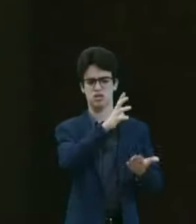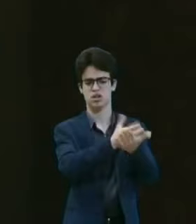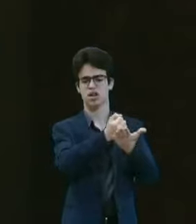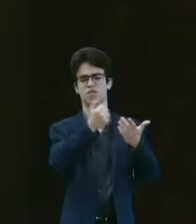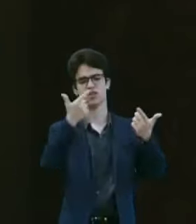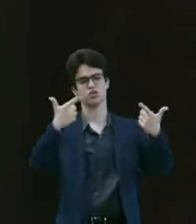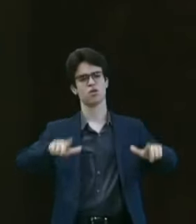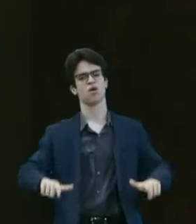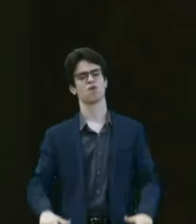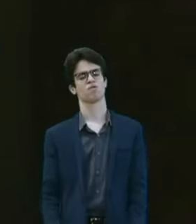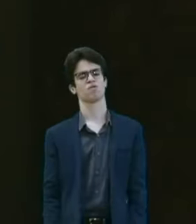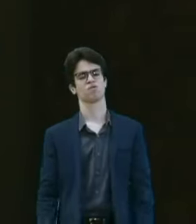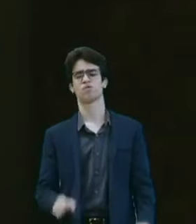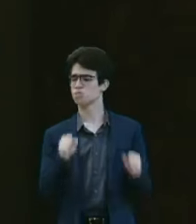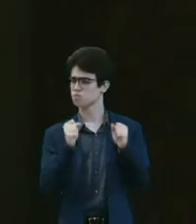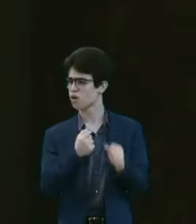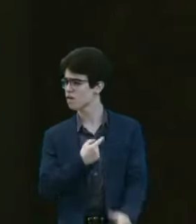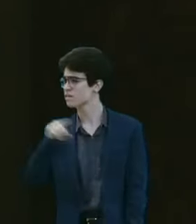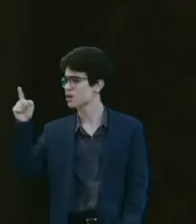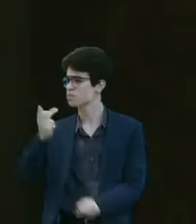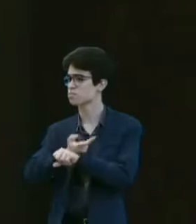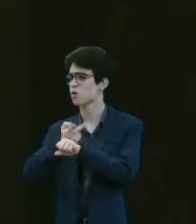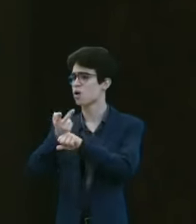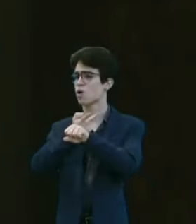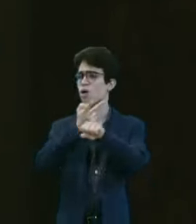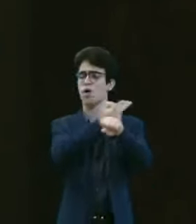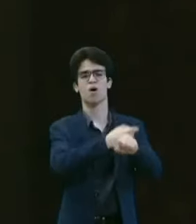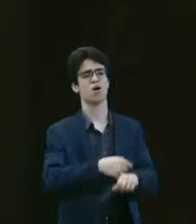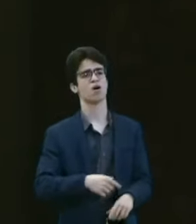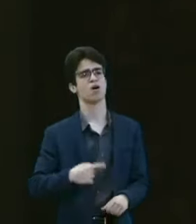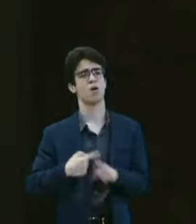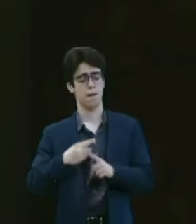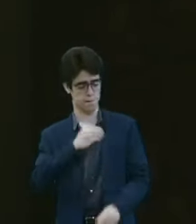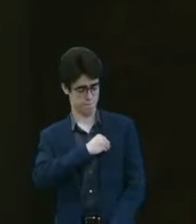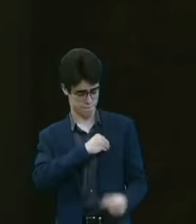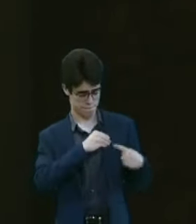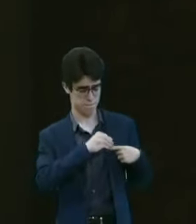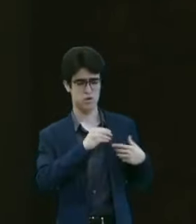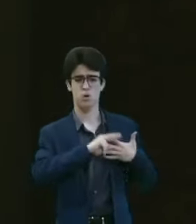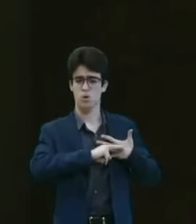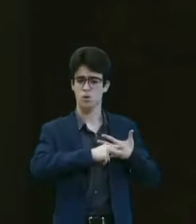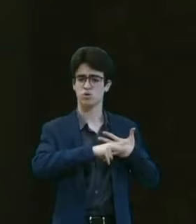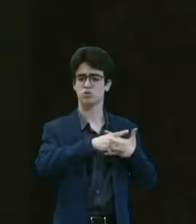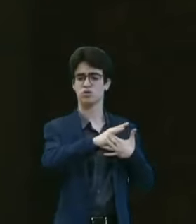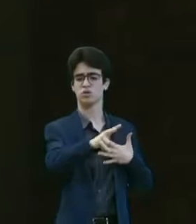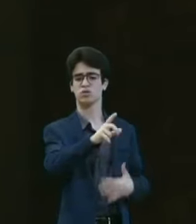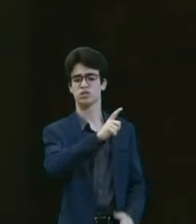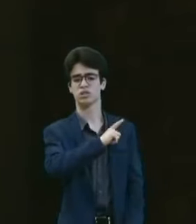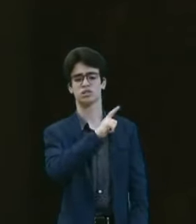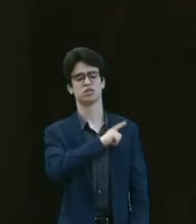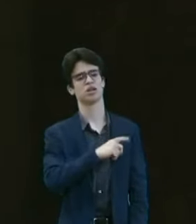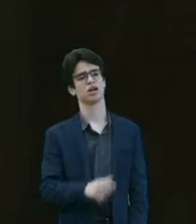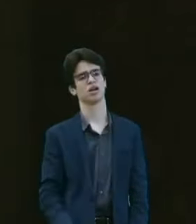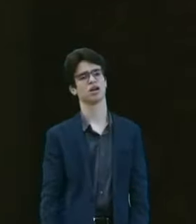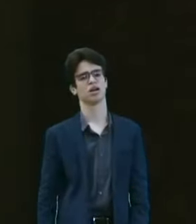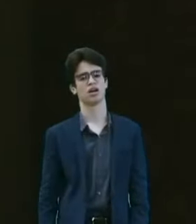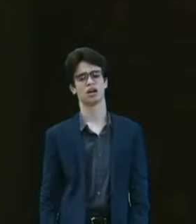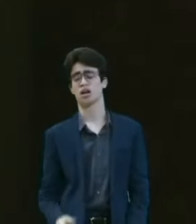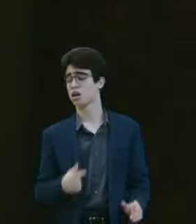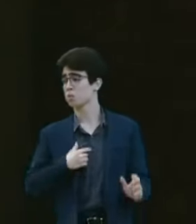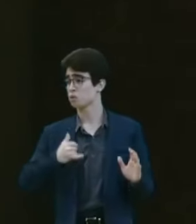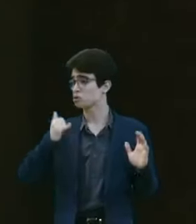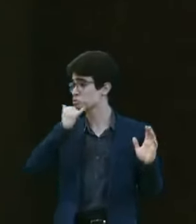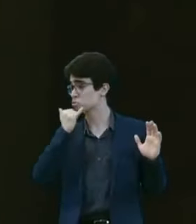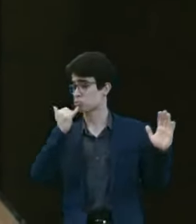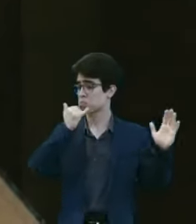reconquista a tua família, vai atrás dos seus. Pecado gera consequência. E a vitimização não